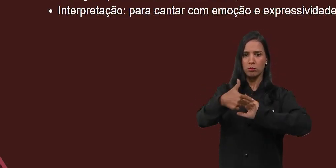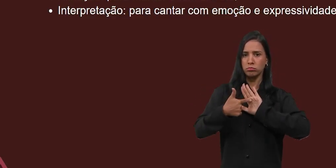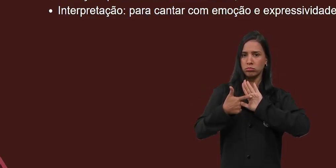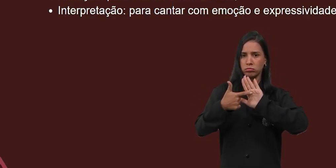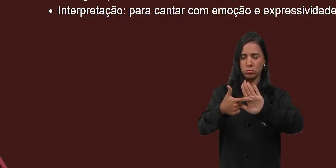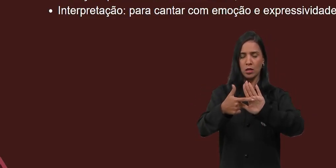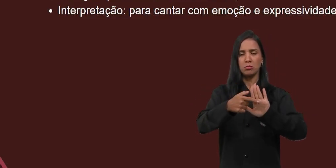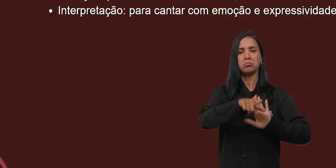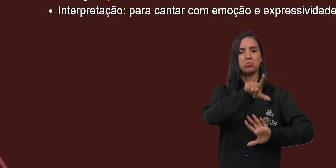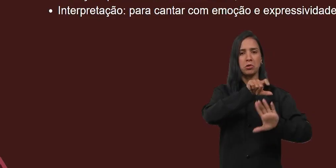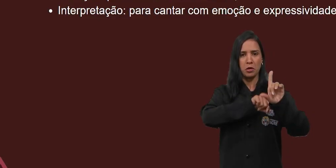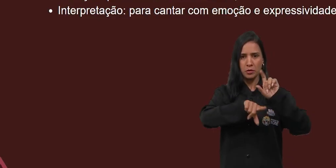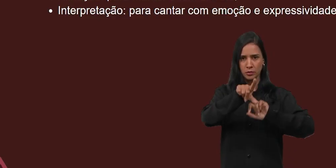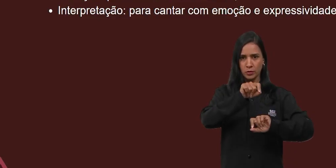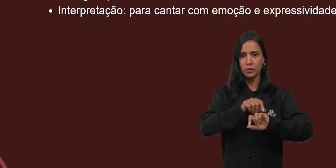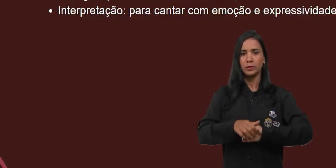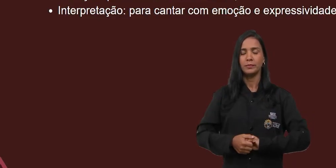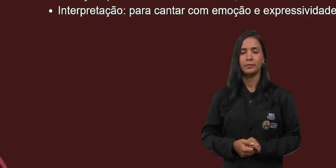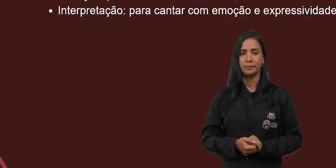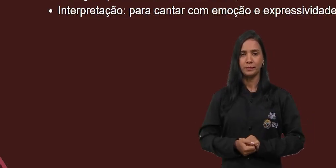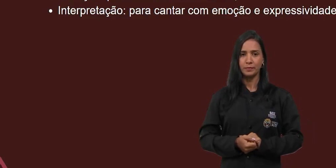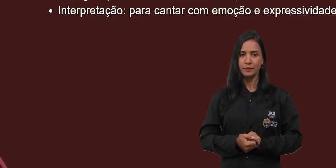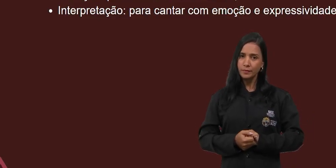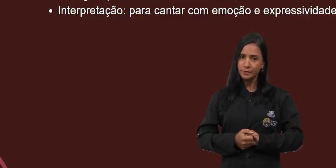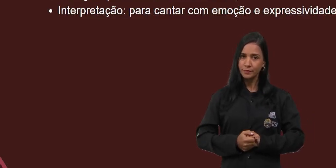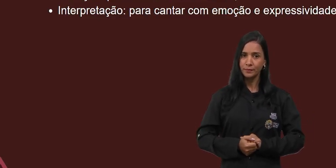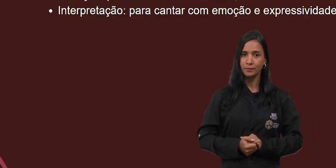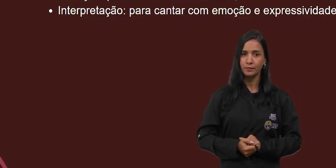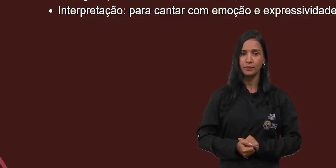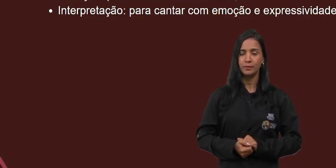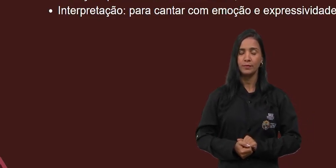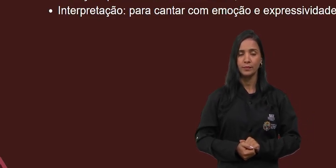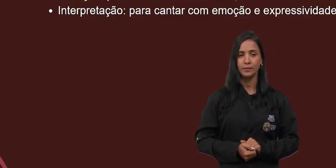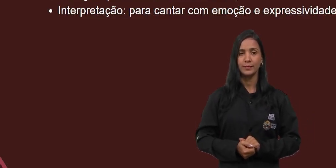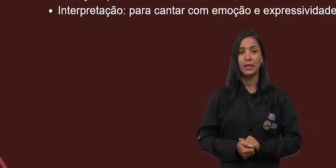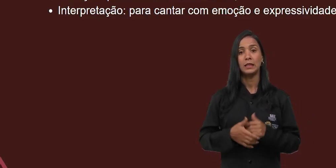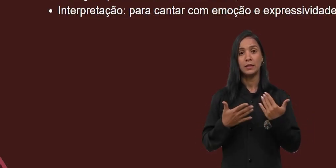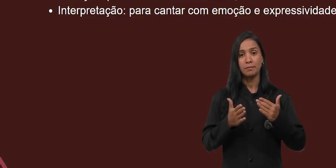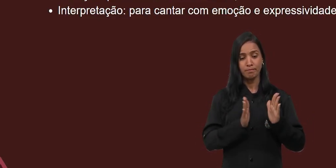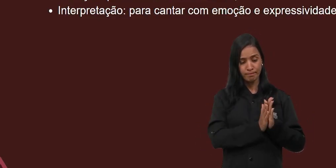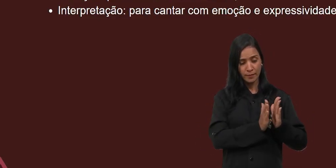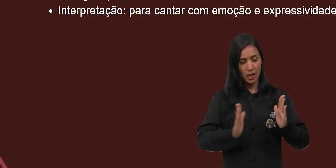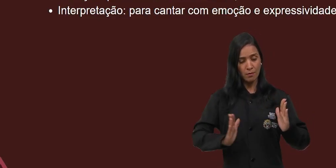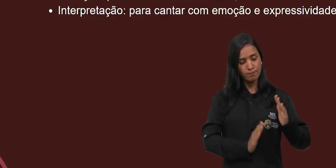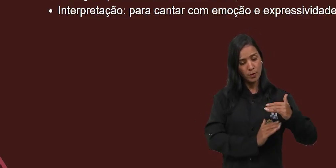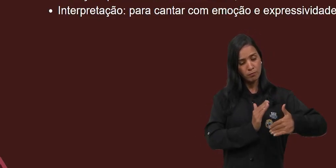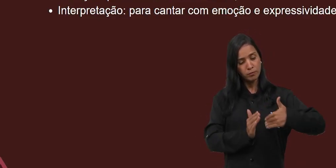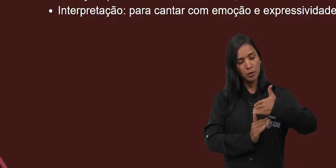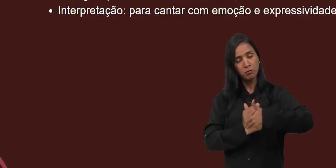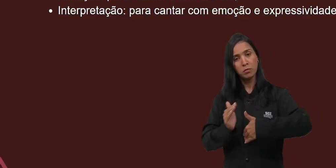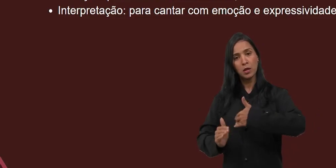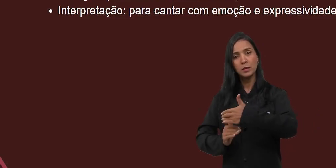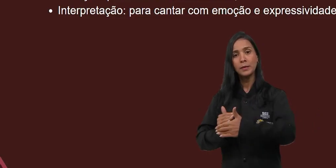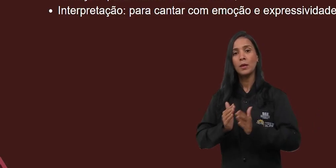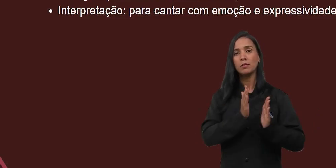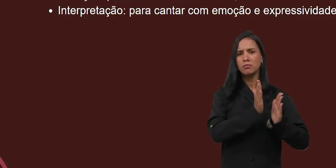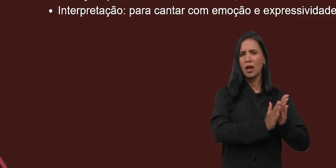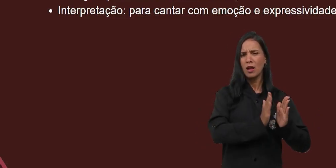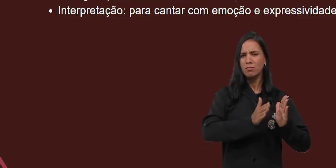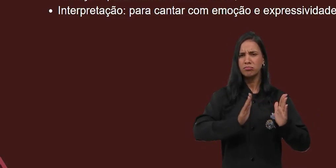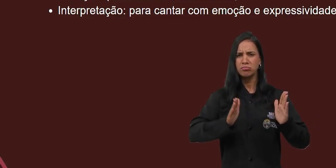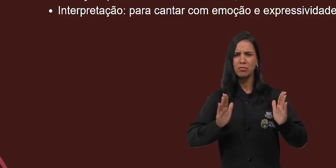escolher, né, para se apresentar. E aí, assim, nesse processo de evolução